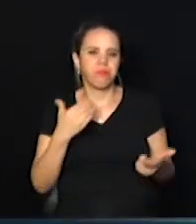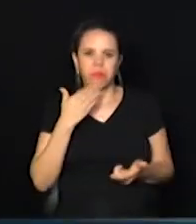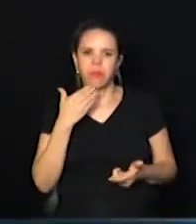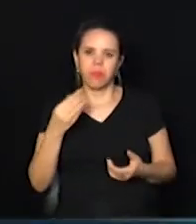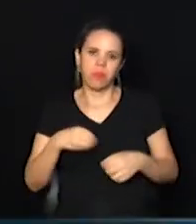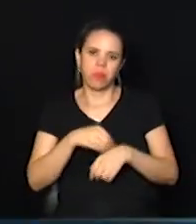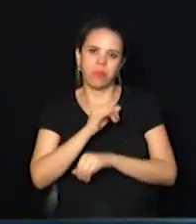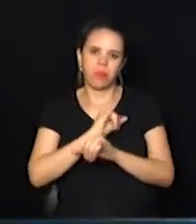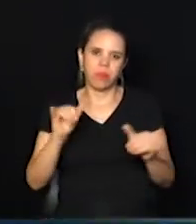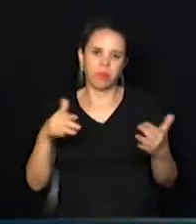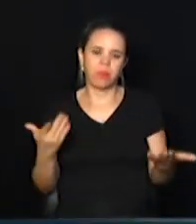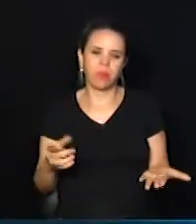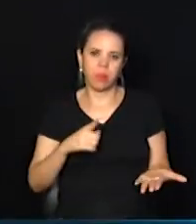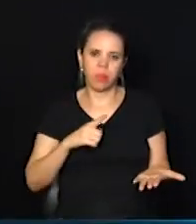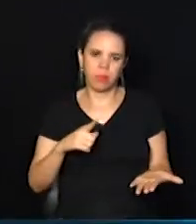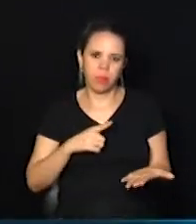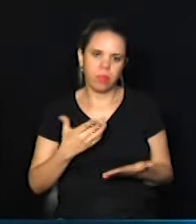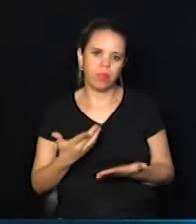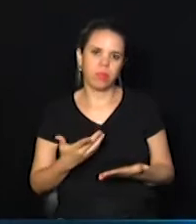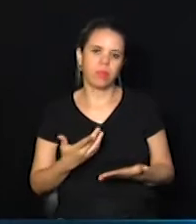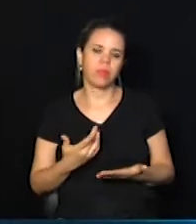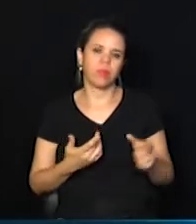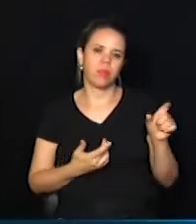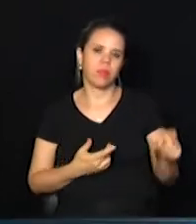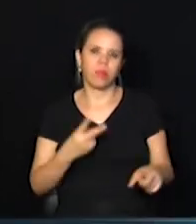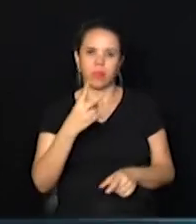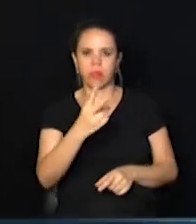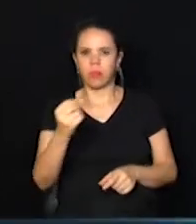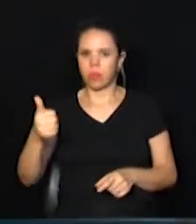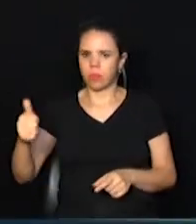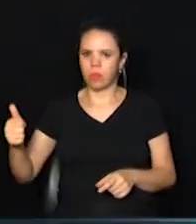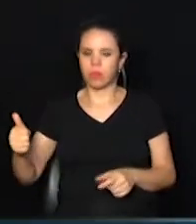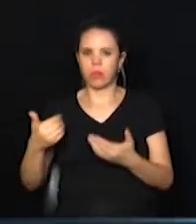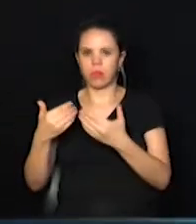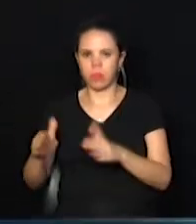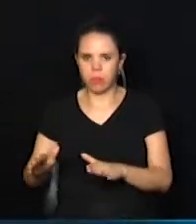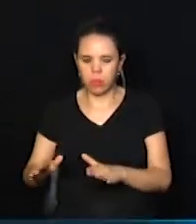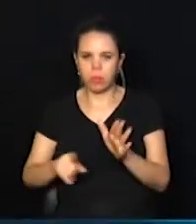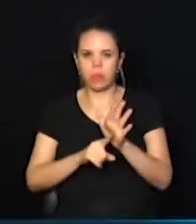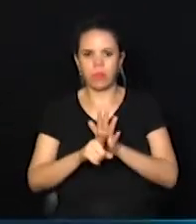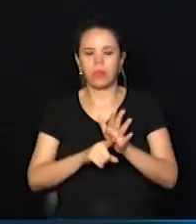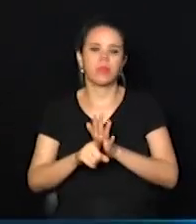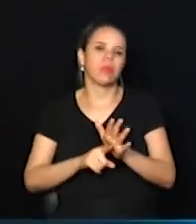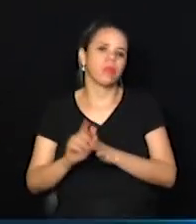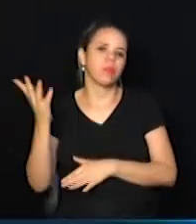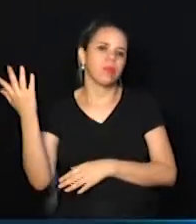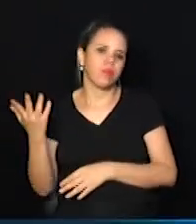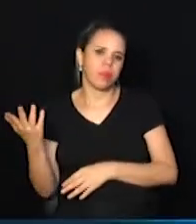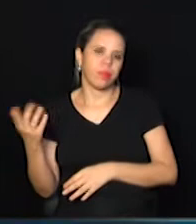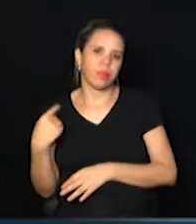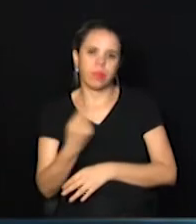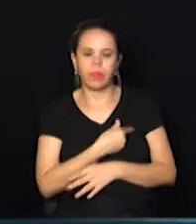à pronúncia, então houve a impronúncia do réu. Em 2011, uma reabertura das investigações ocorreu e